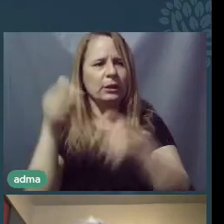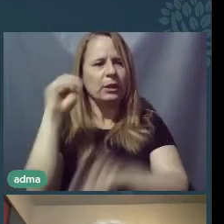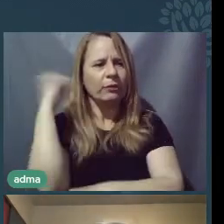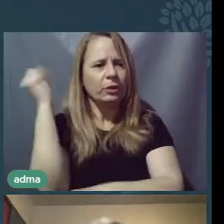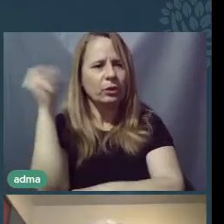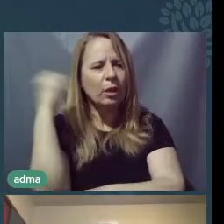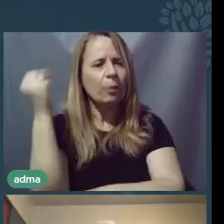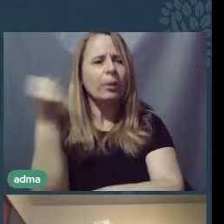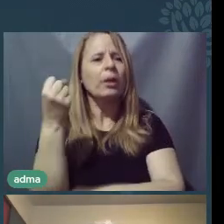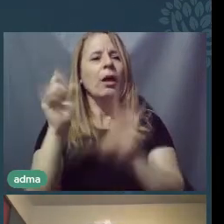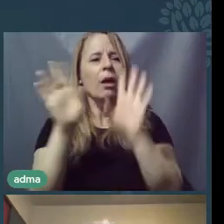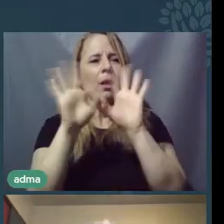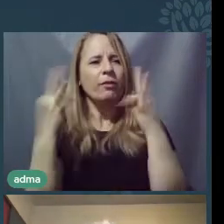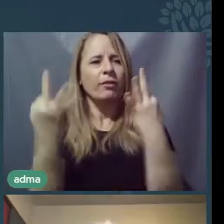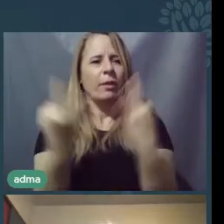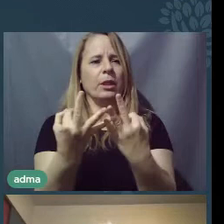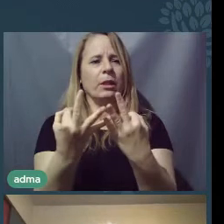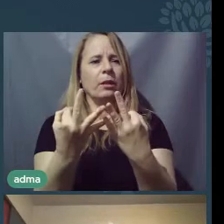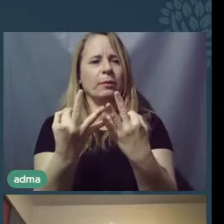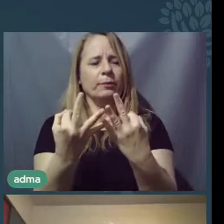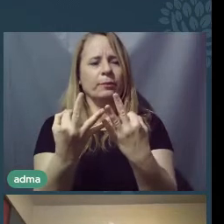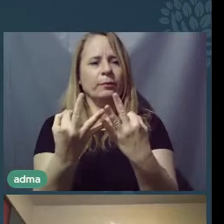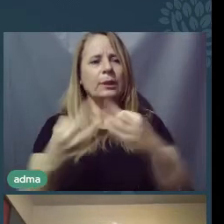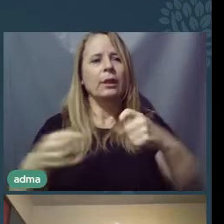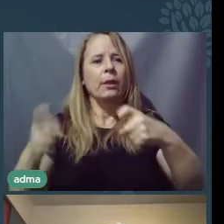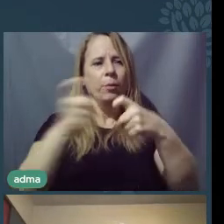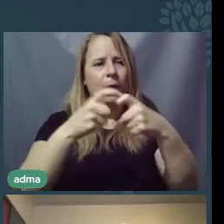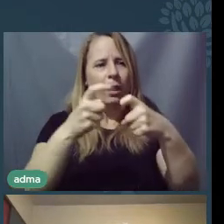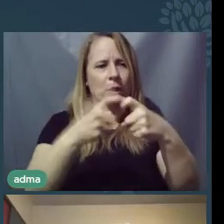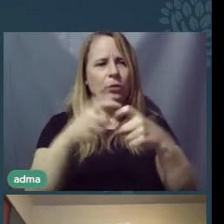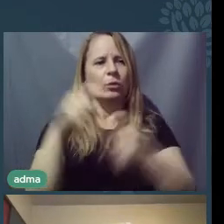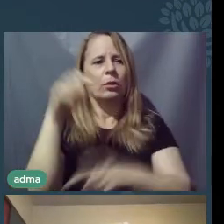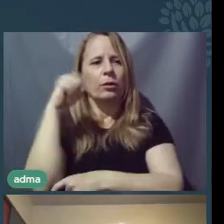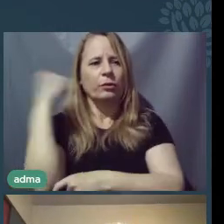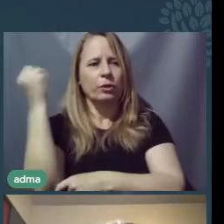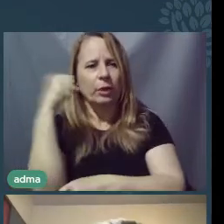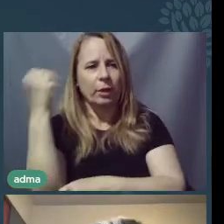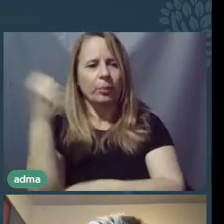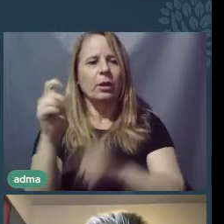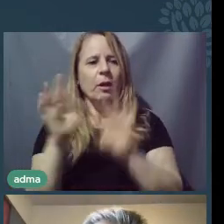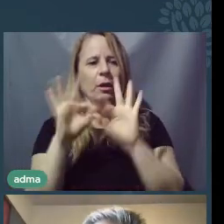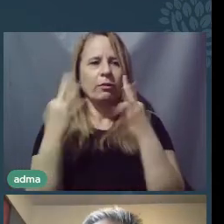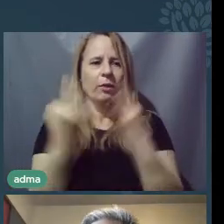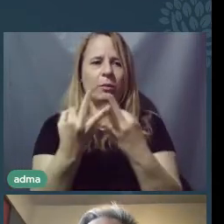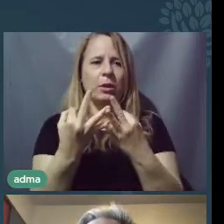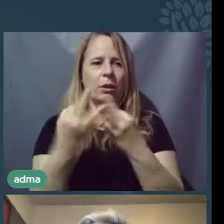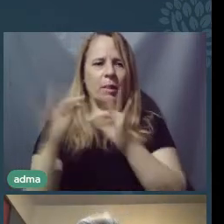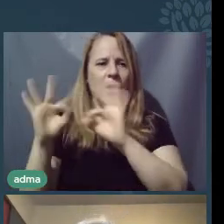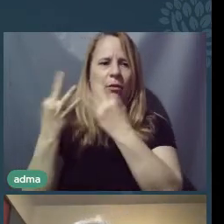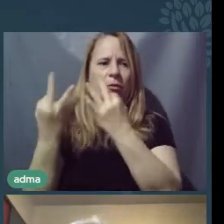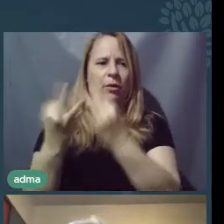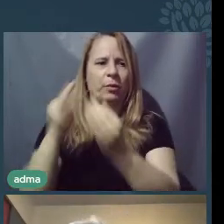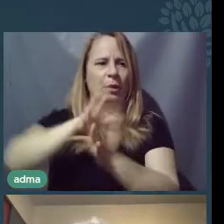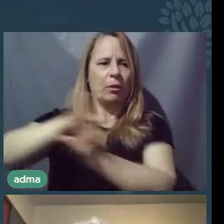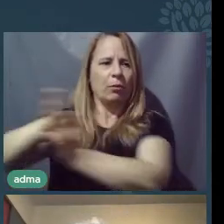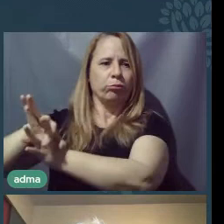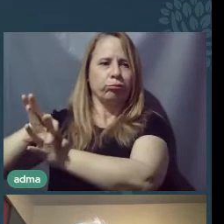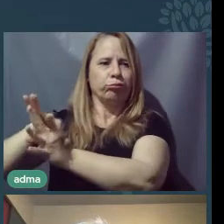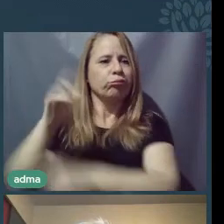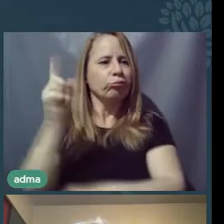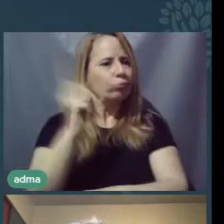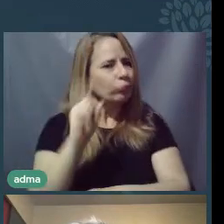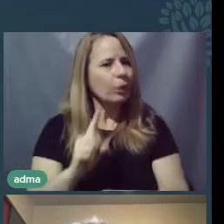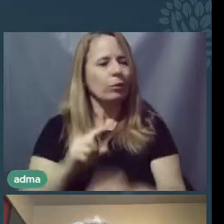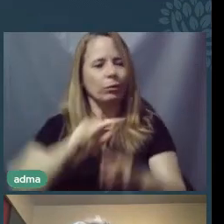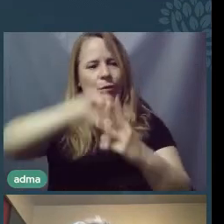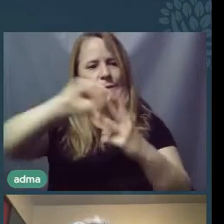a família. Sem a família também não adianta nada. Então, eu pretendo, nos próximos slides, mostrar para vocês